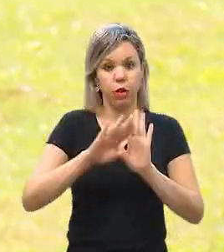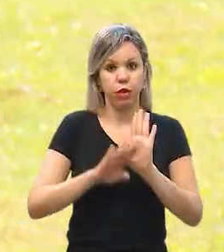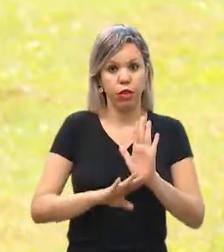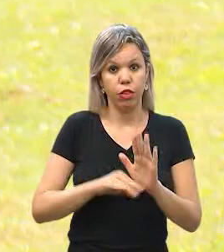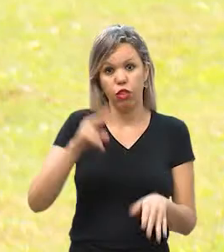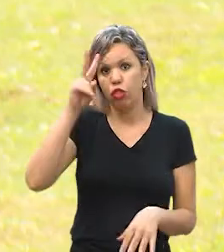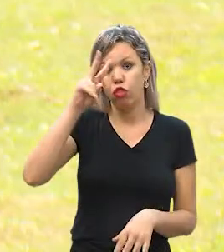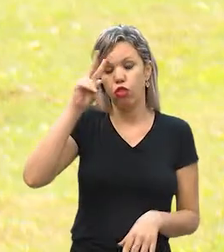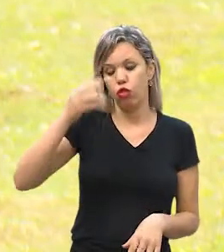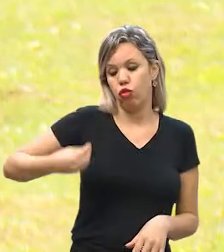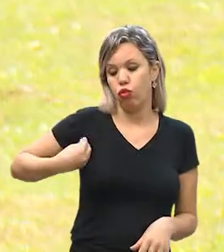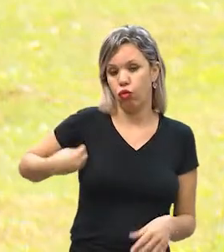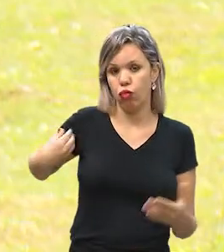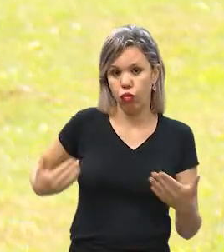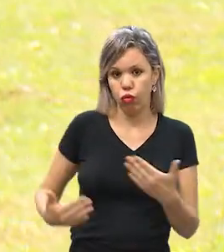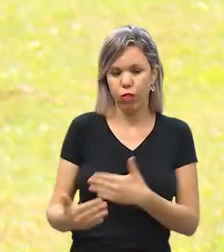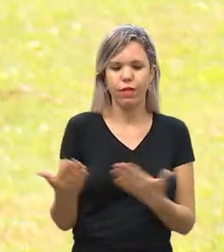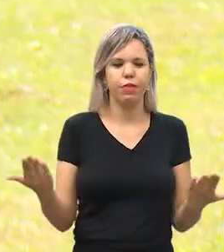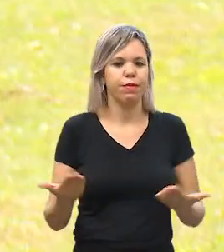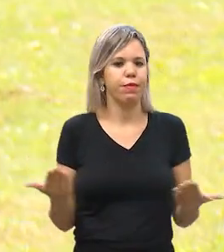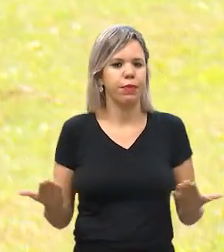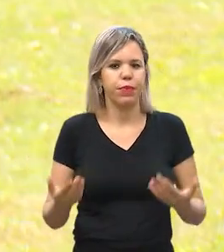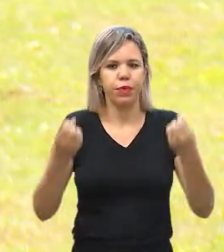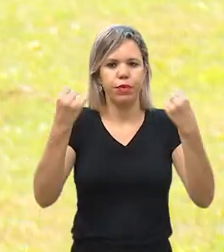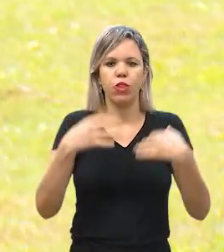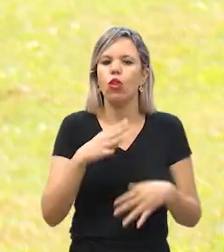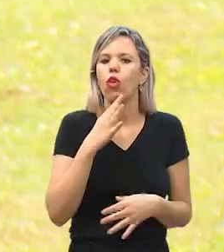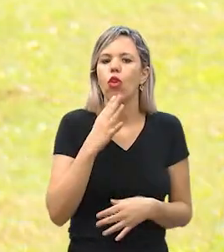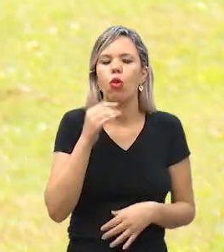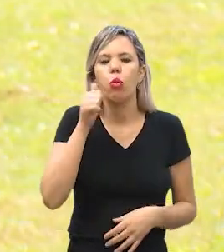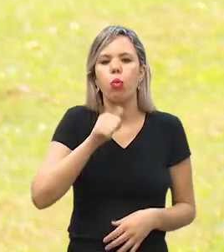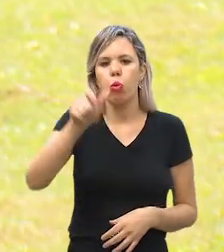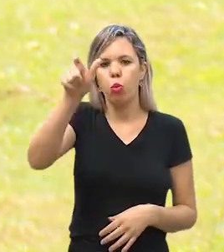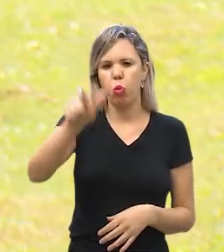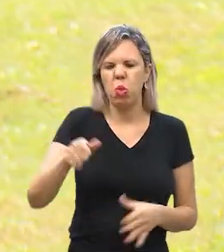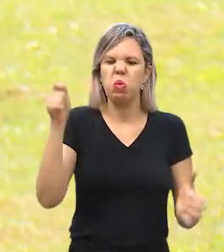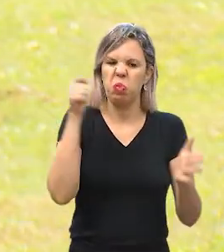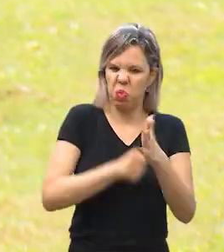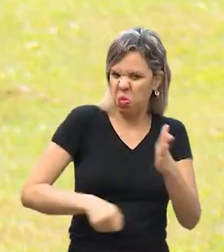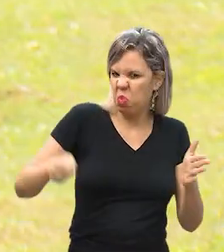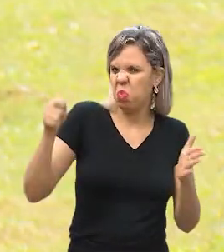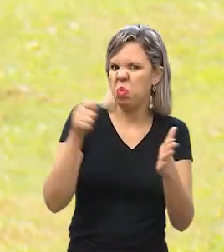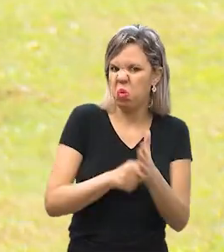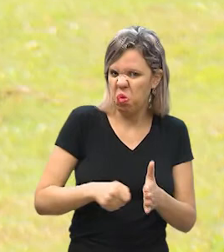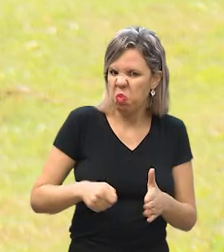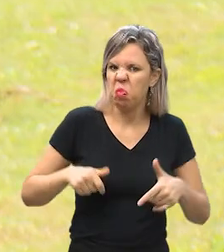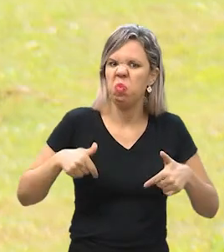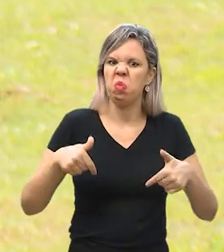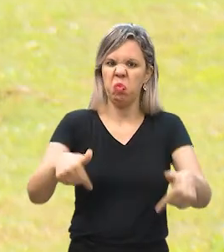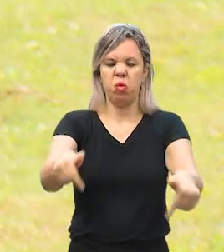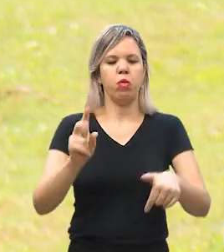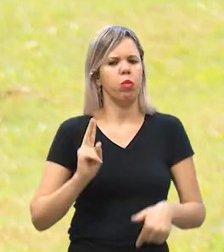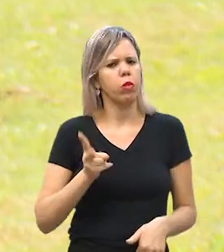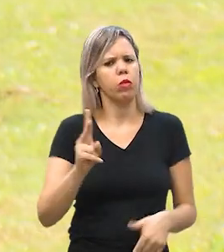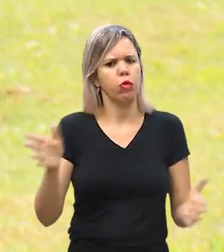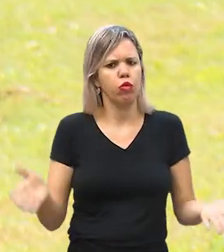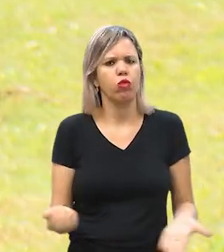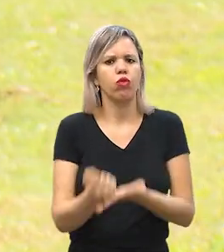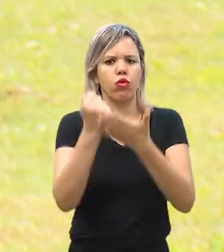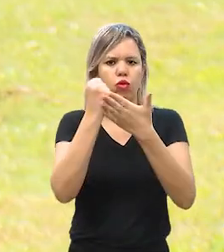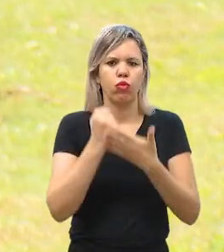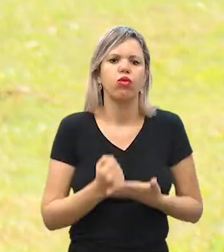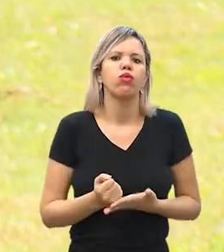programa Histórias de Vida de hoje, nós vamos conhecer uma mulher batalhadora, guerreira, que sempre lutou